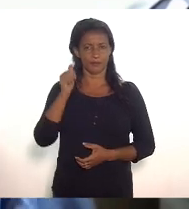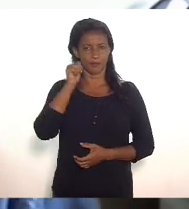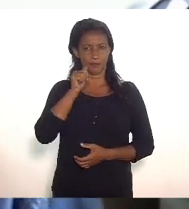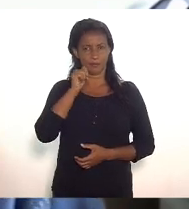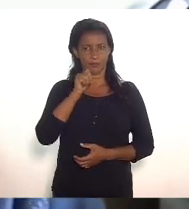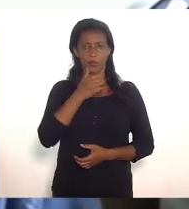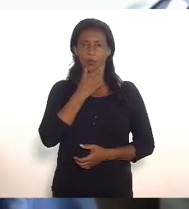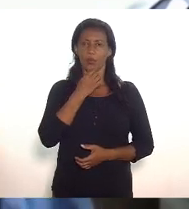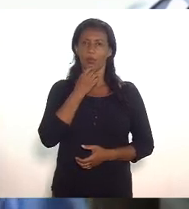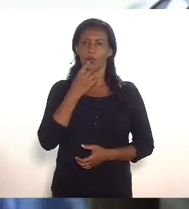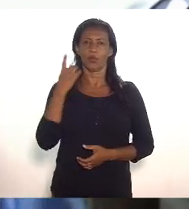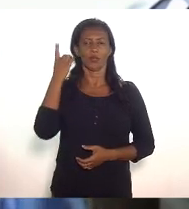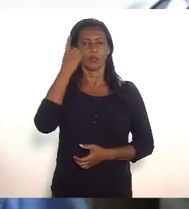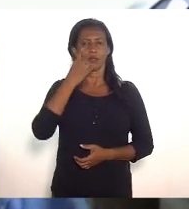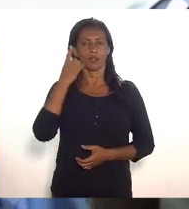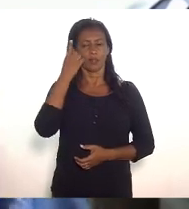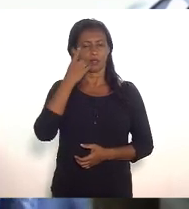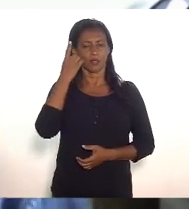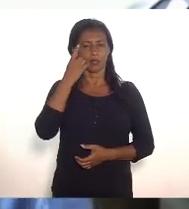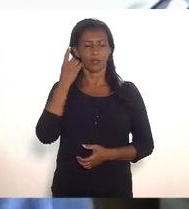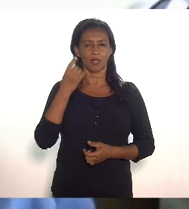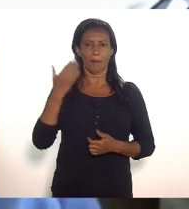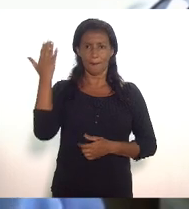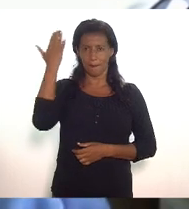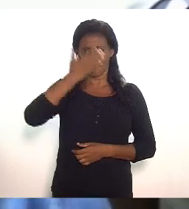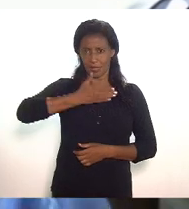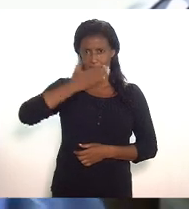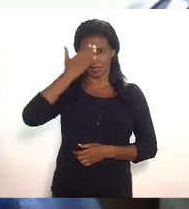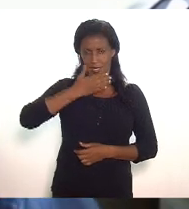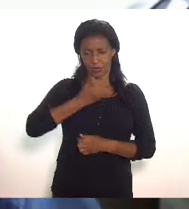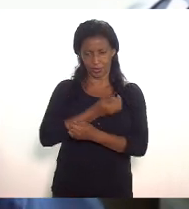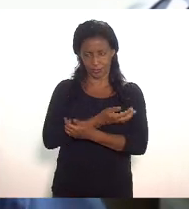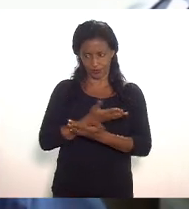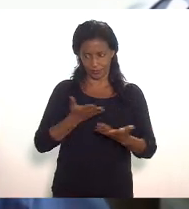senhores deputados e deputadas presentes,